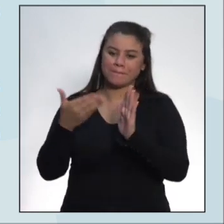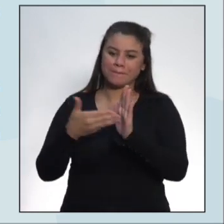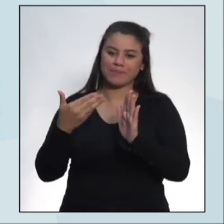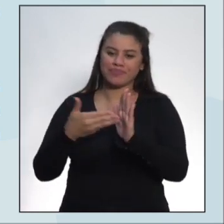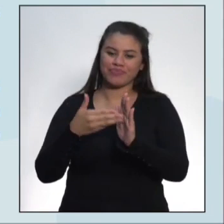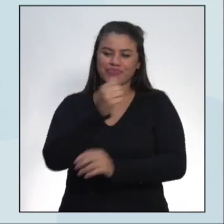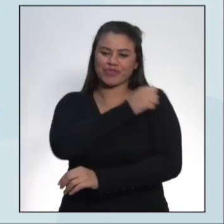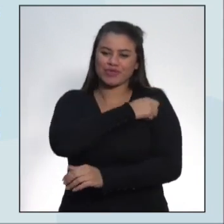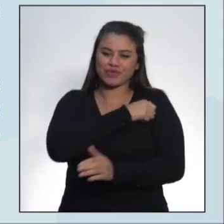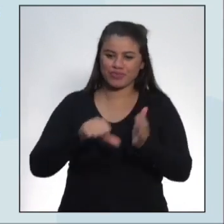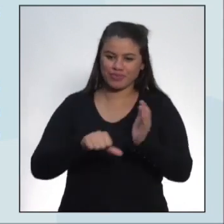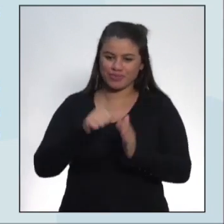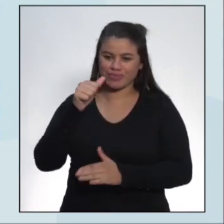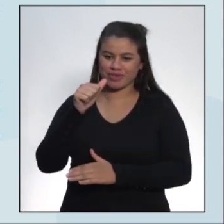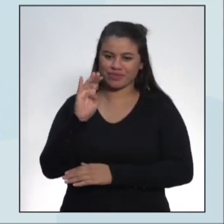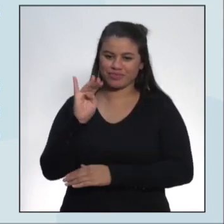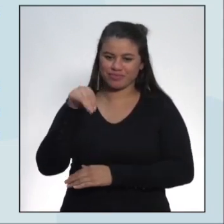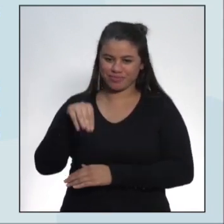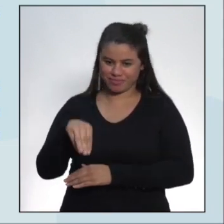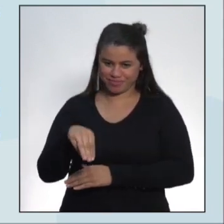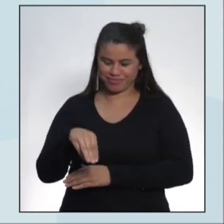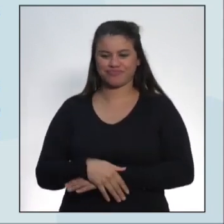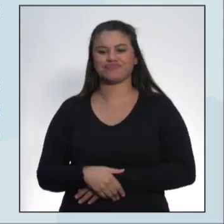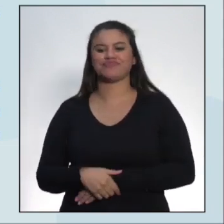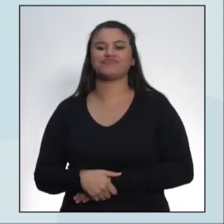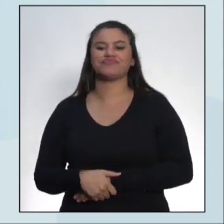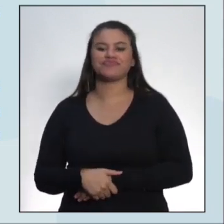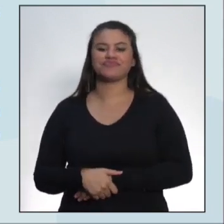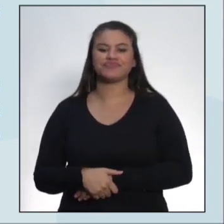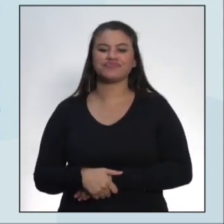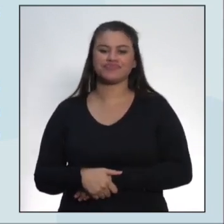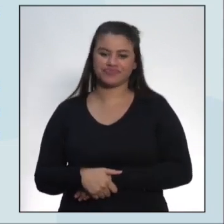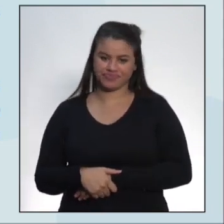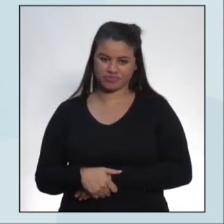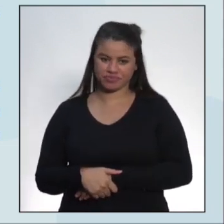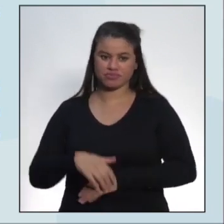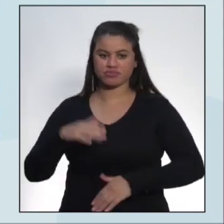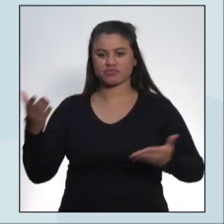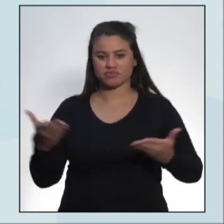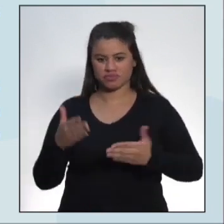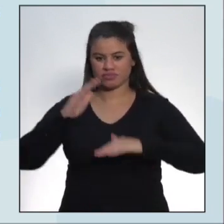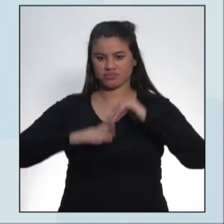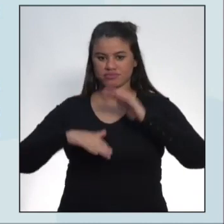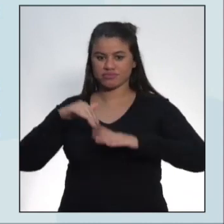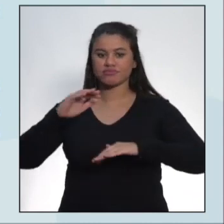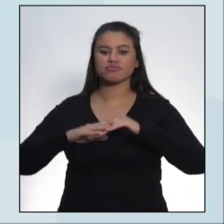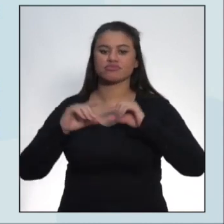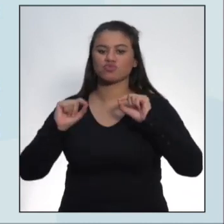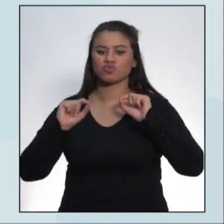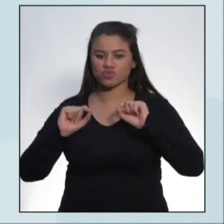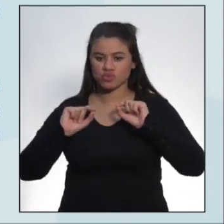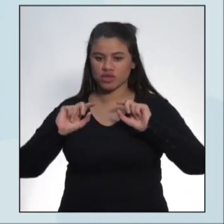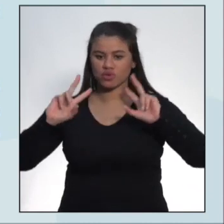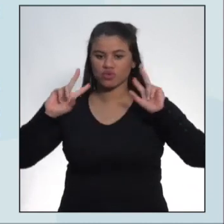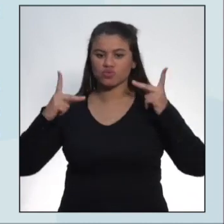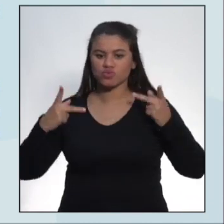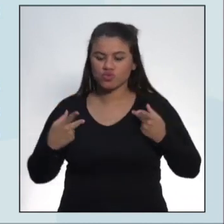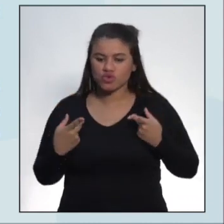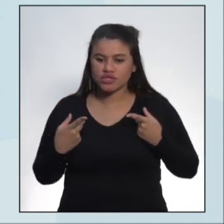né? Vamos estudar o gênero comédia de costumes. A habilidade que vamos mobilizar aqui será reconhecer os